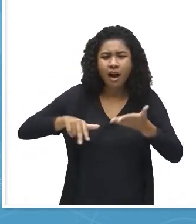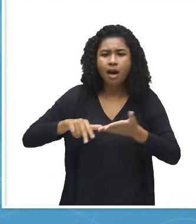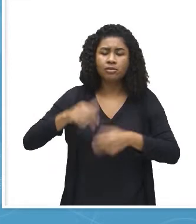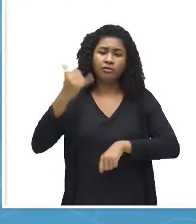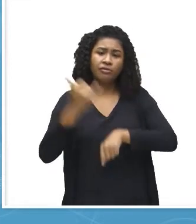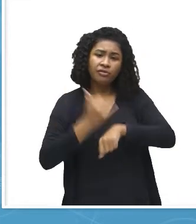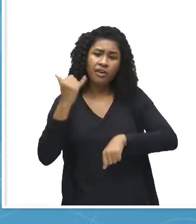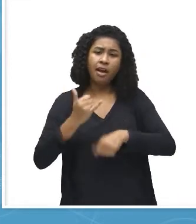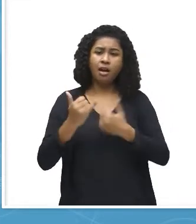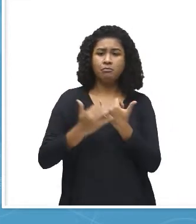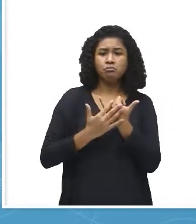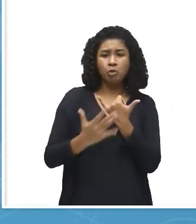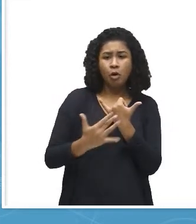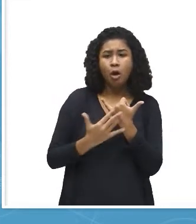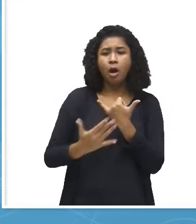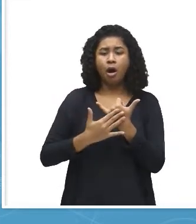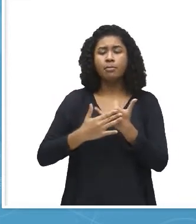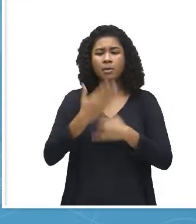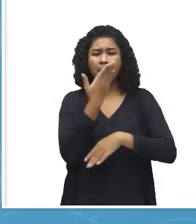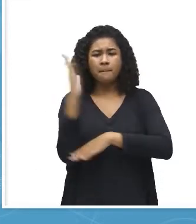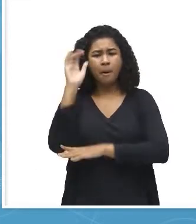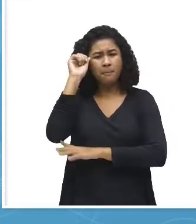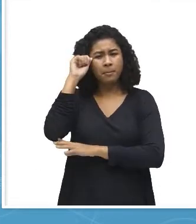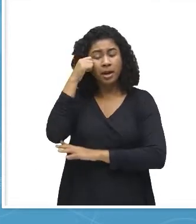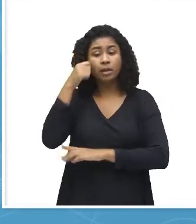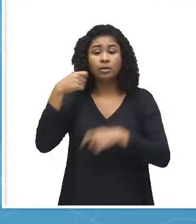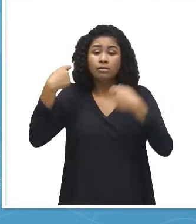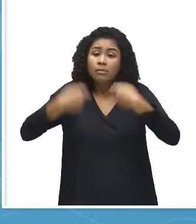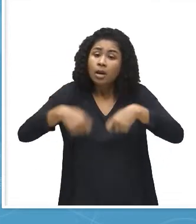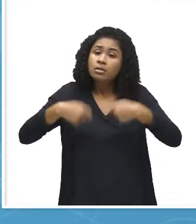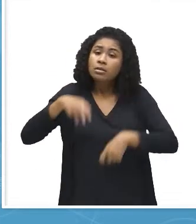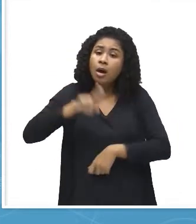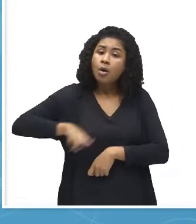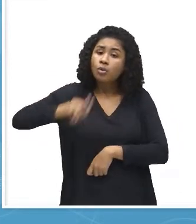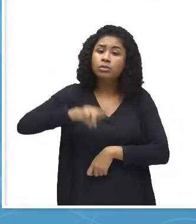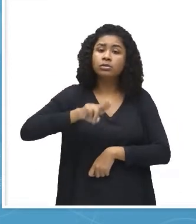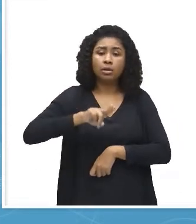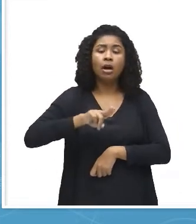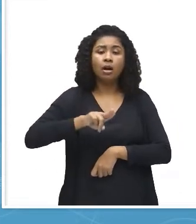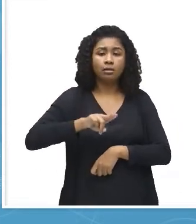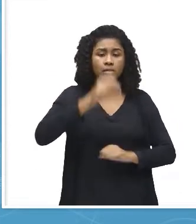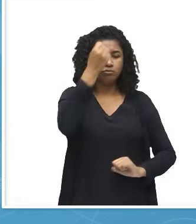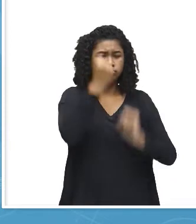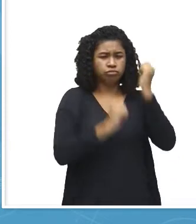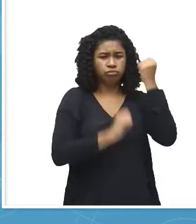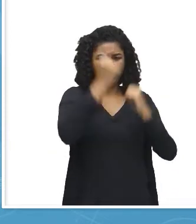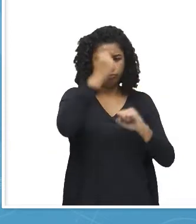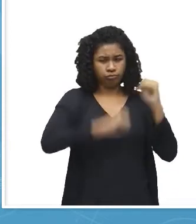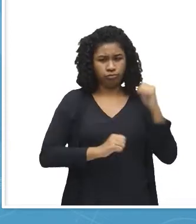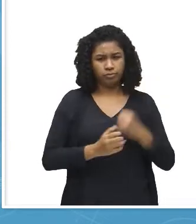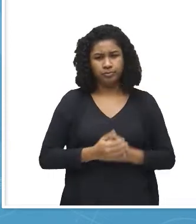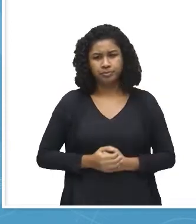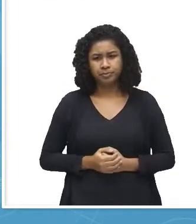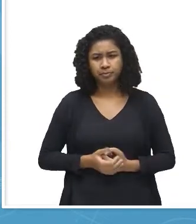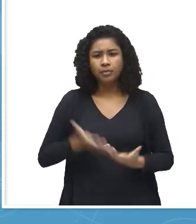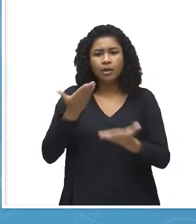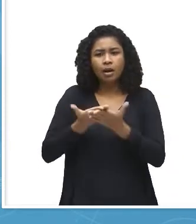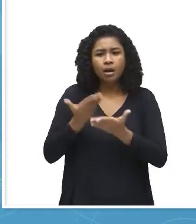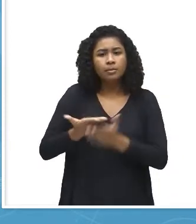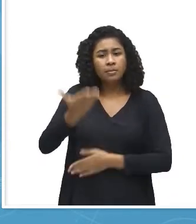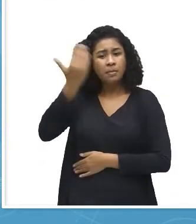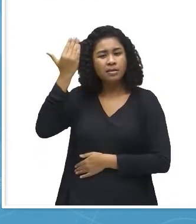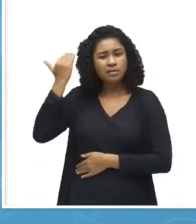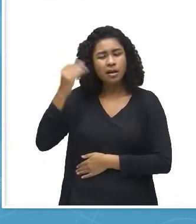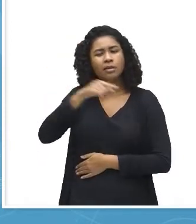à indústria. Na última aula, pessoal, a gente teve conhecimento de que nesse período a Europa passava por